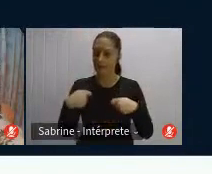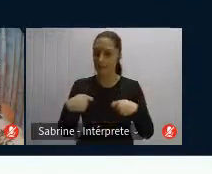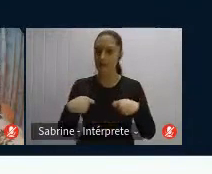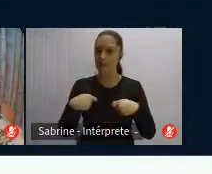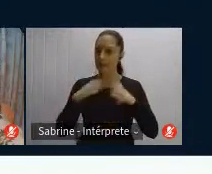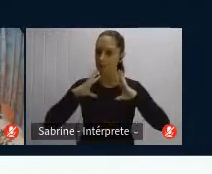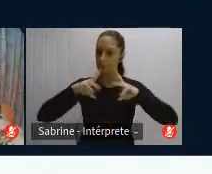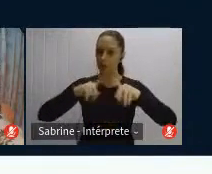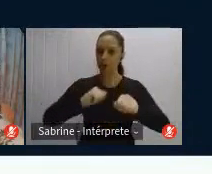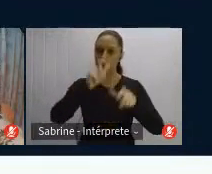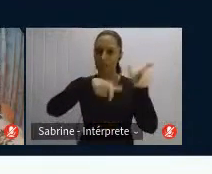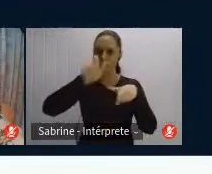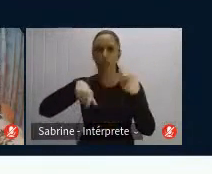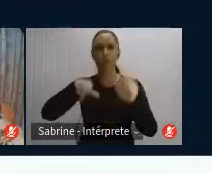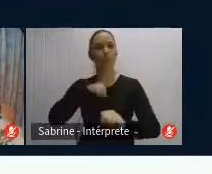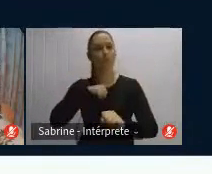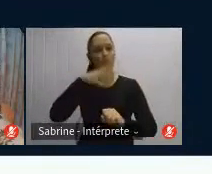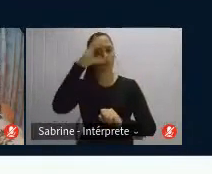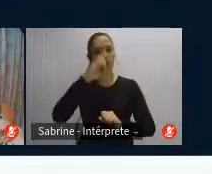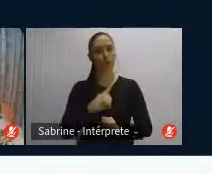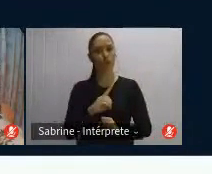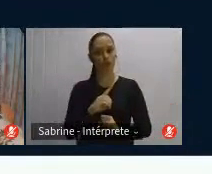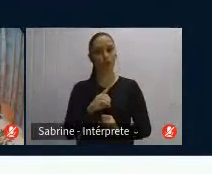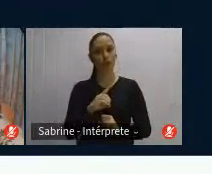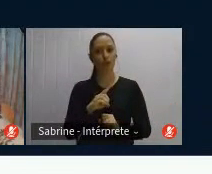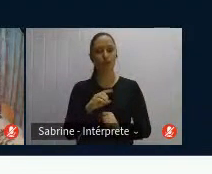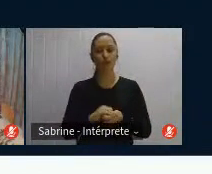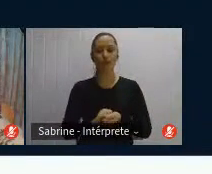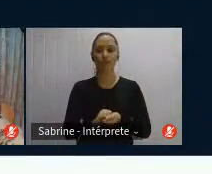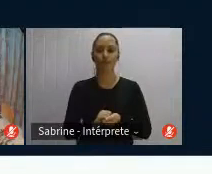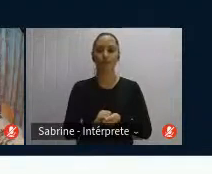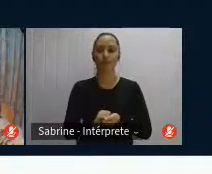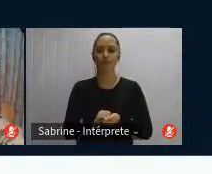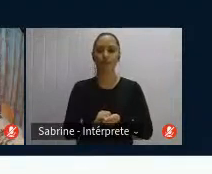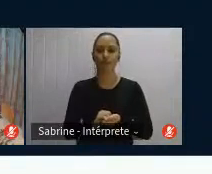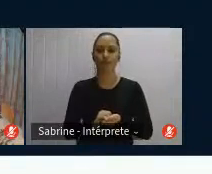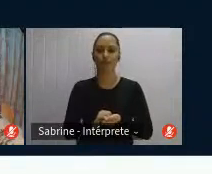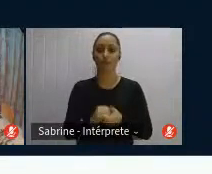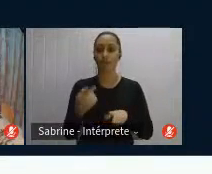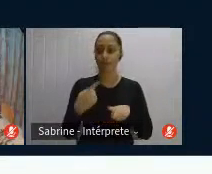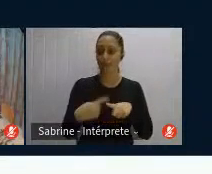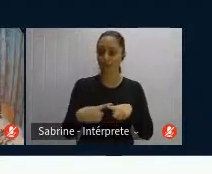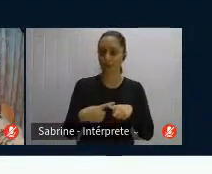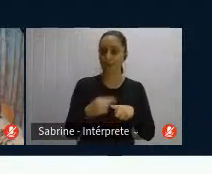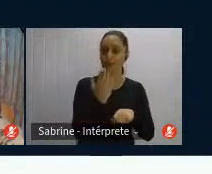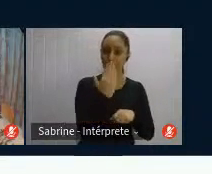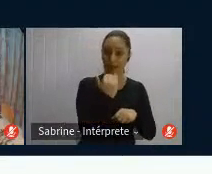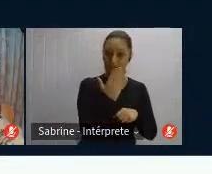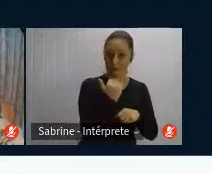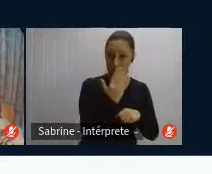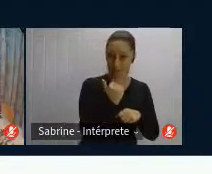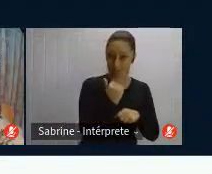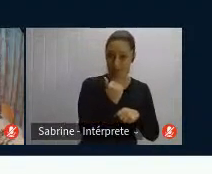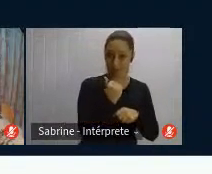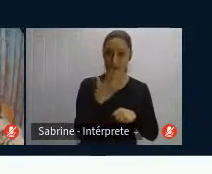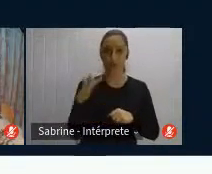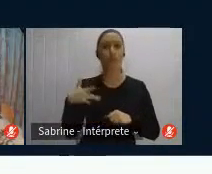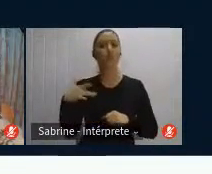então, a alimentação e saúde não são, né, mercadorias, são direitos